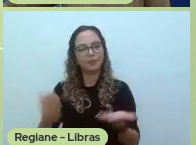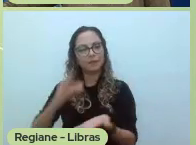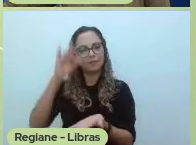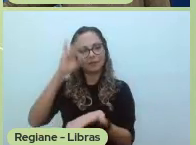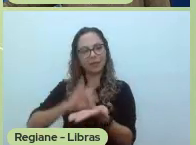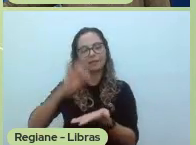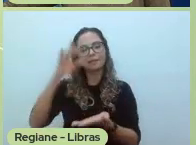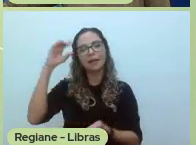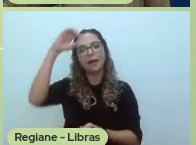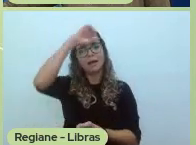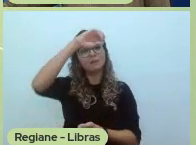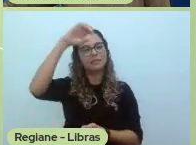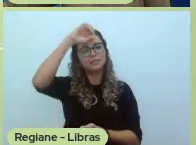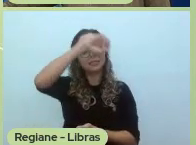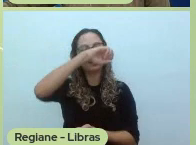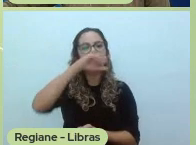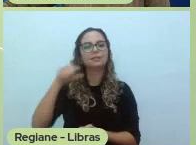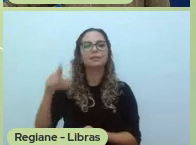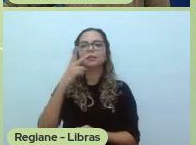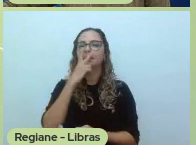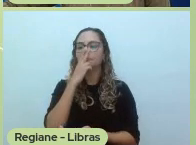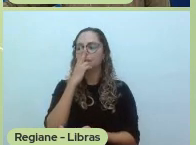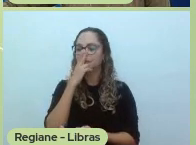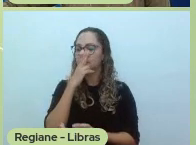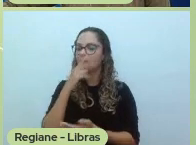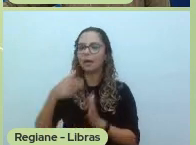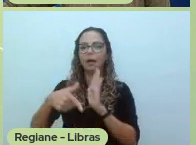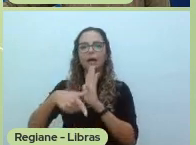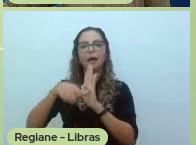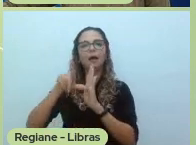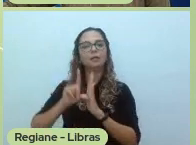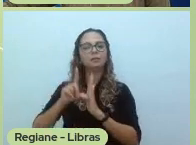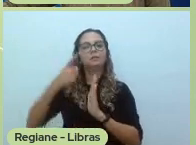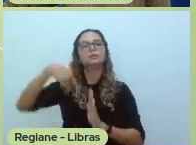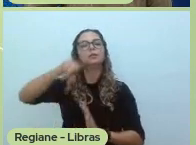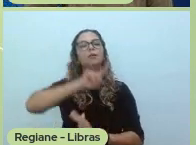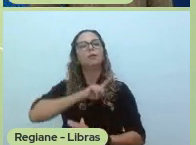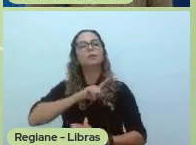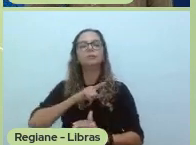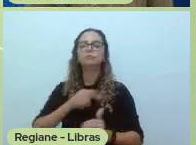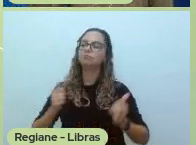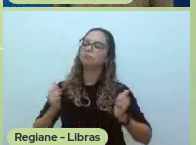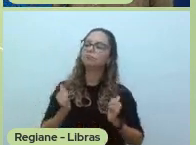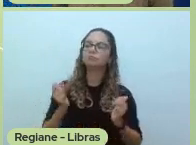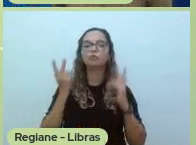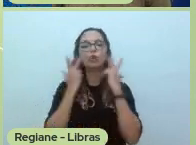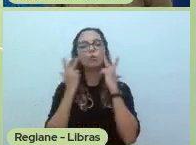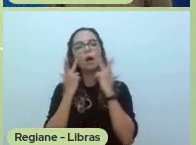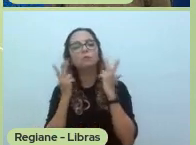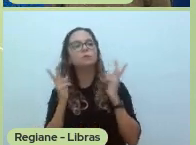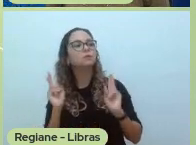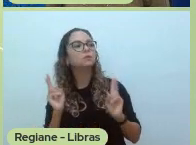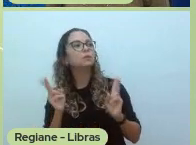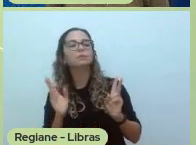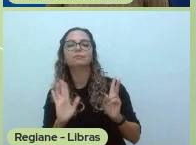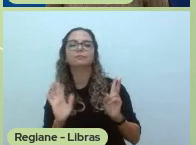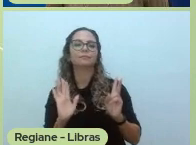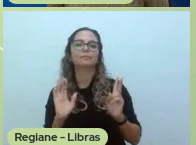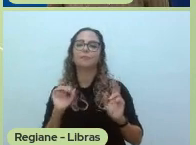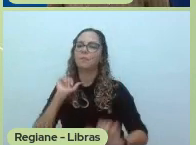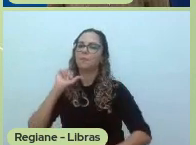saída de um lugar de conforto que a gente estava, como sempre foi desse jeito, não é mais. Agora, a dedicação que a gente